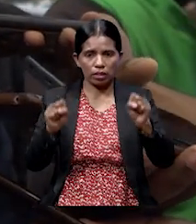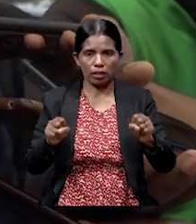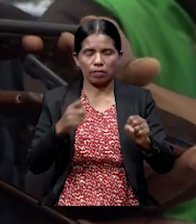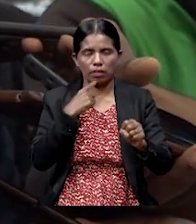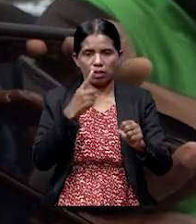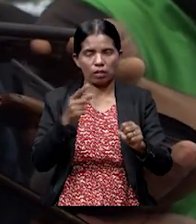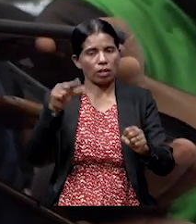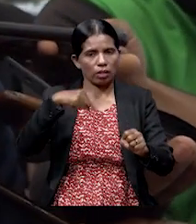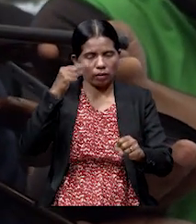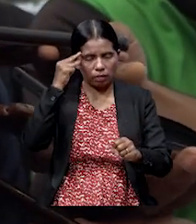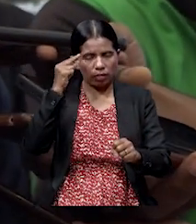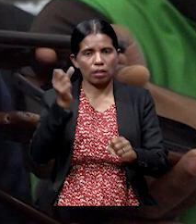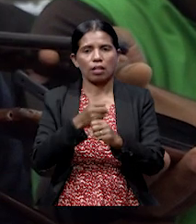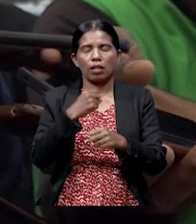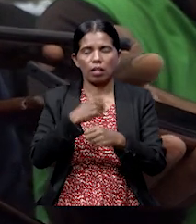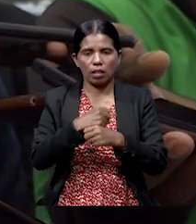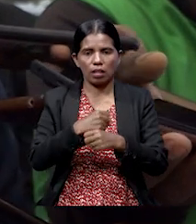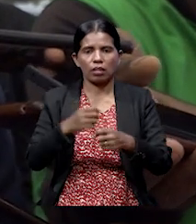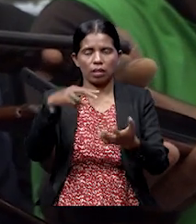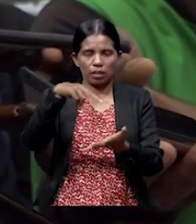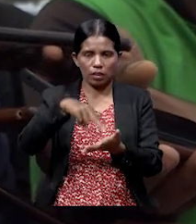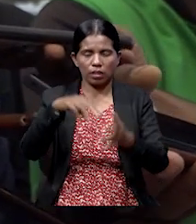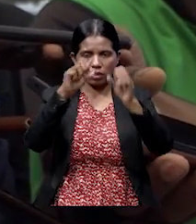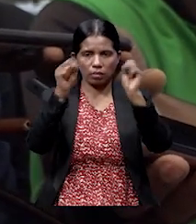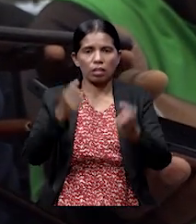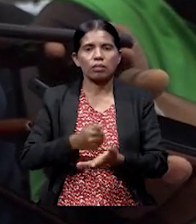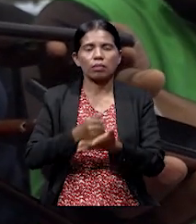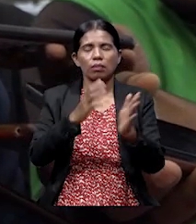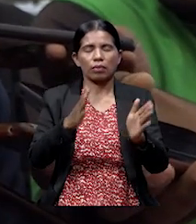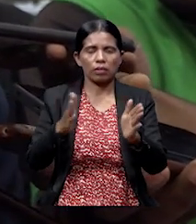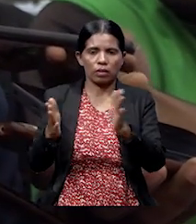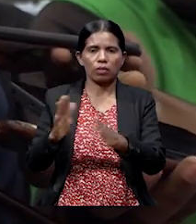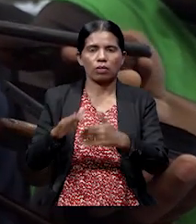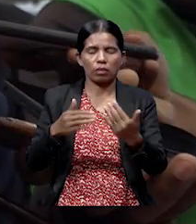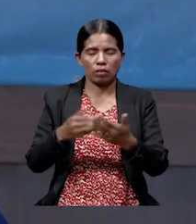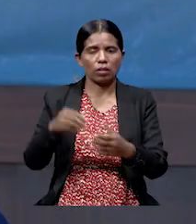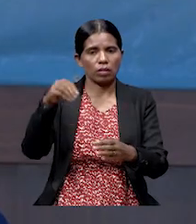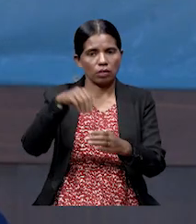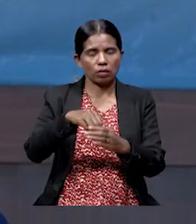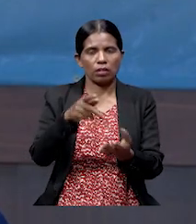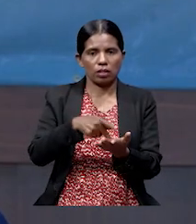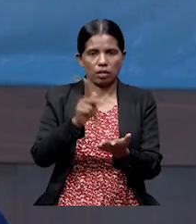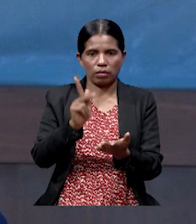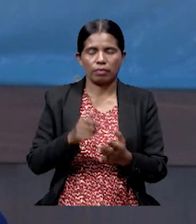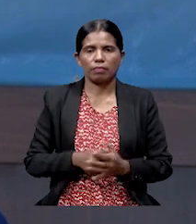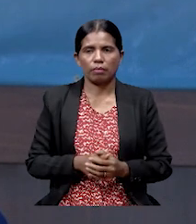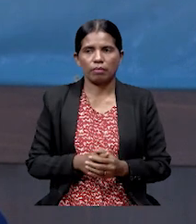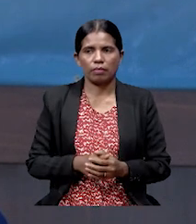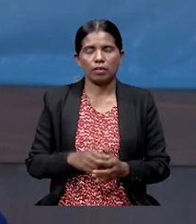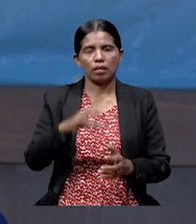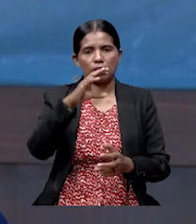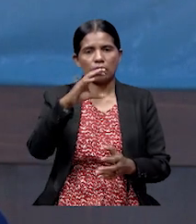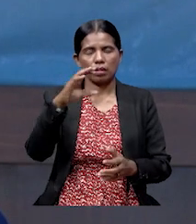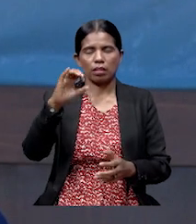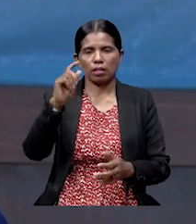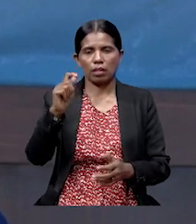em termos sistema governo, haria um sistema na be para facilitar o processo circuito na be morrer incluir de pagamentos. Antes ne CCITL husu